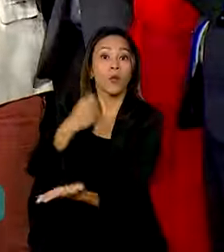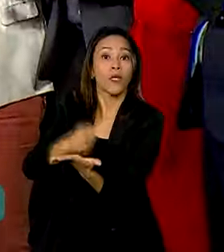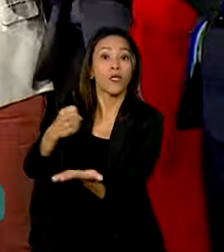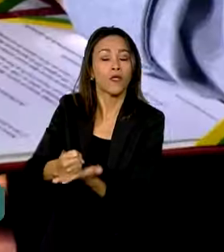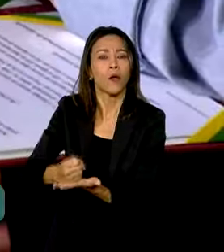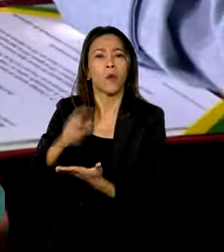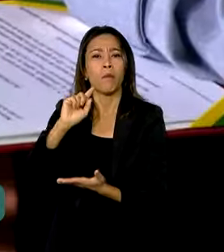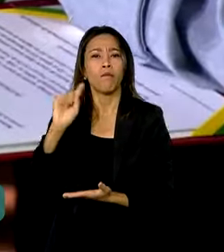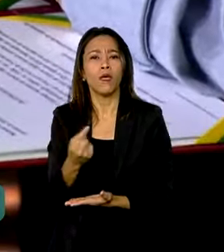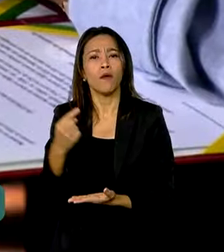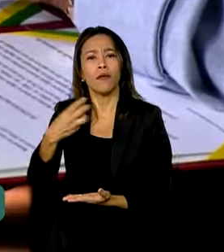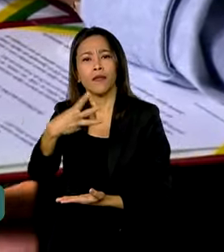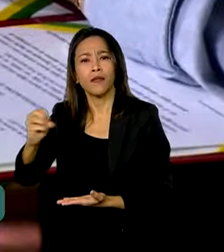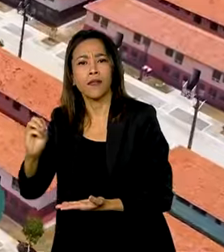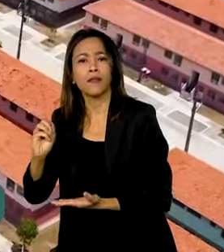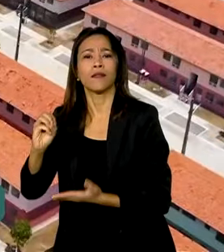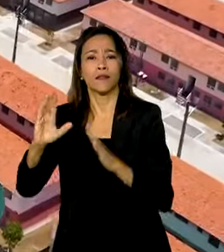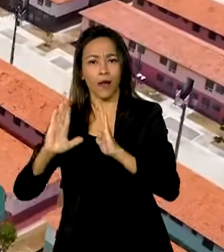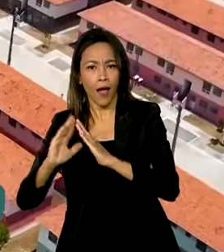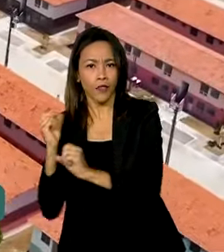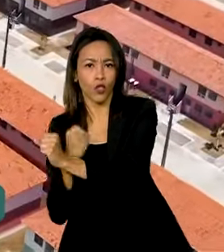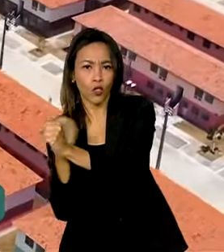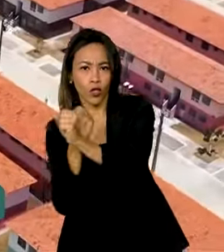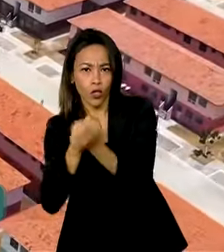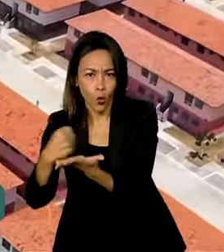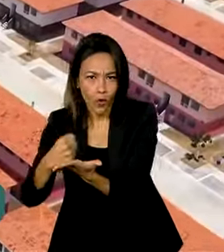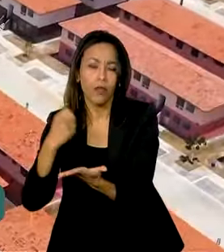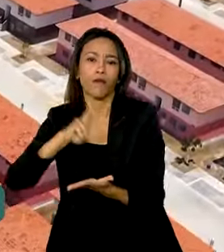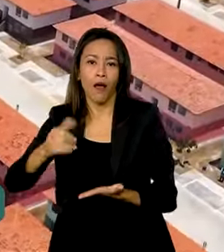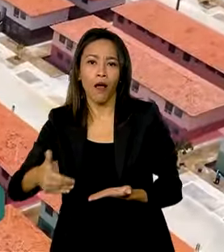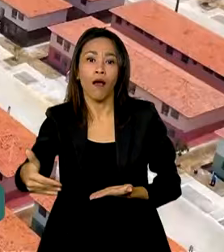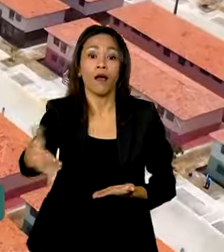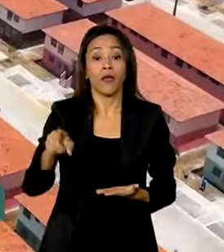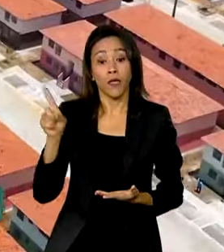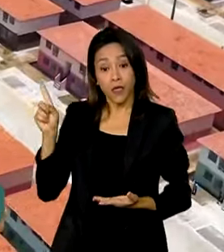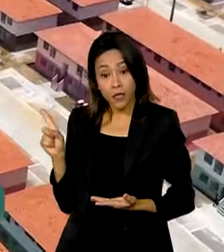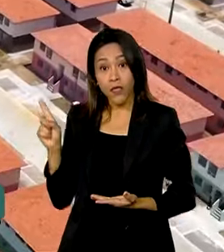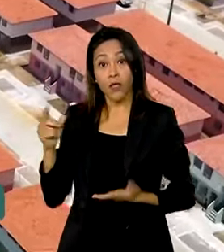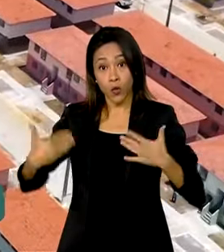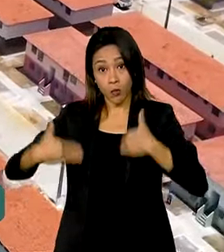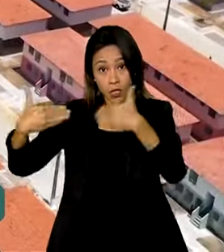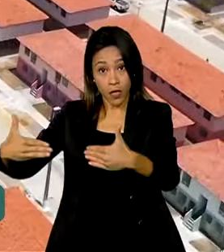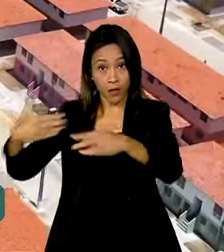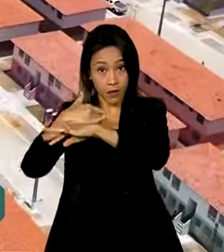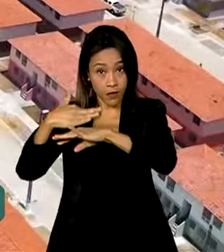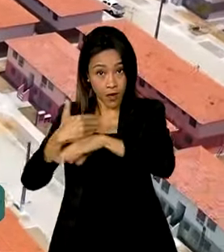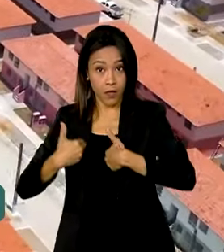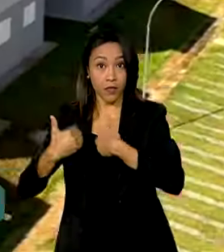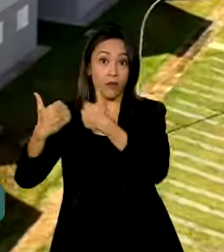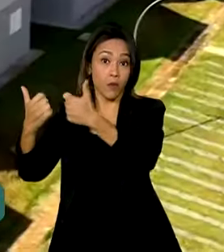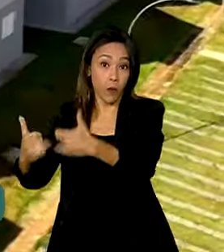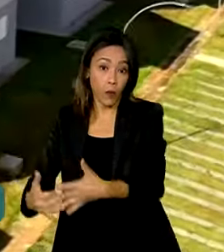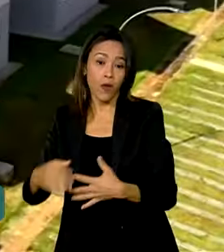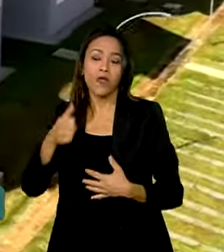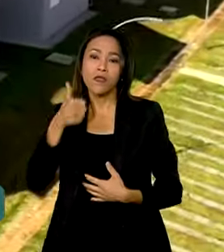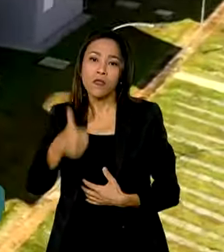1.300 moradias do Minha Casa Minha Vida. Segundo o Ministério das Cidades, serão repassados 193 milhões de